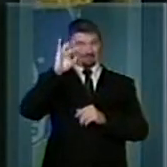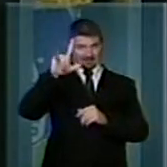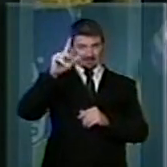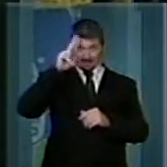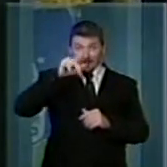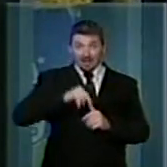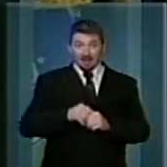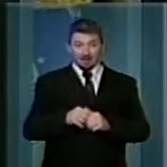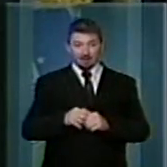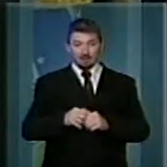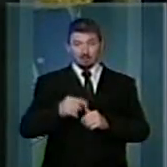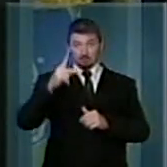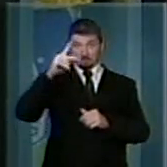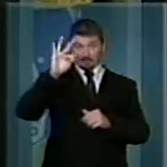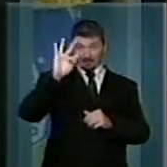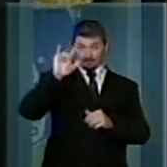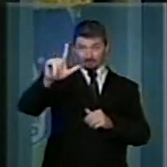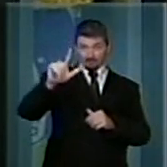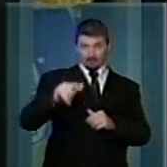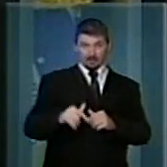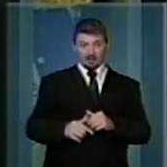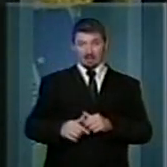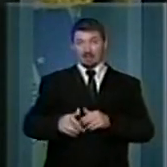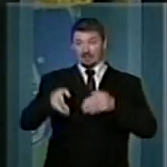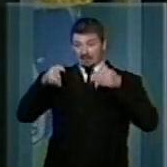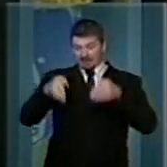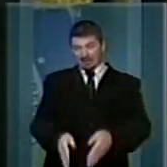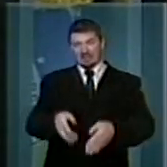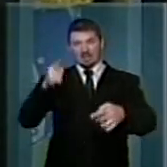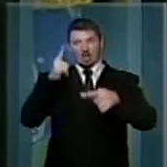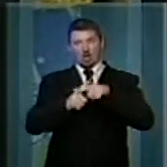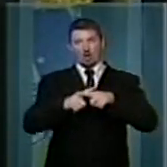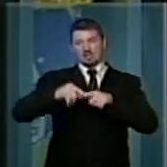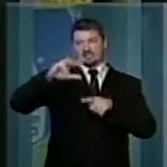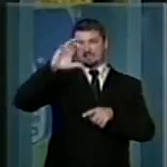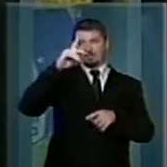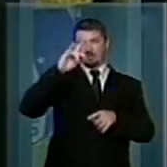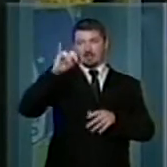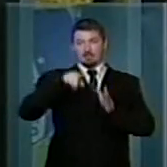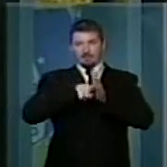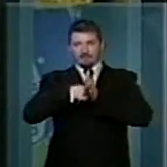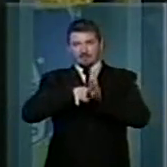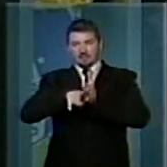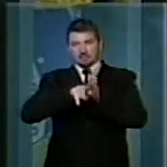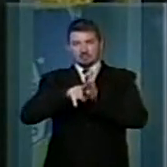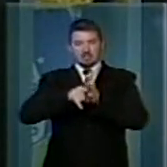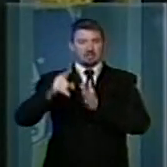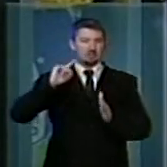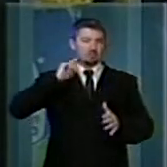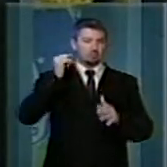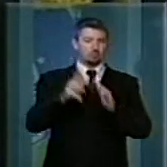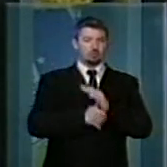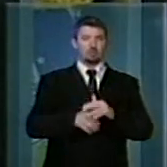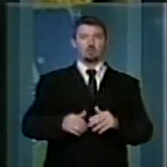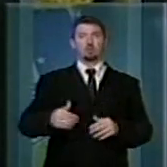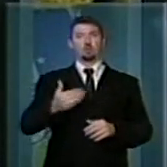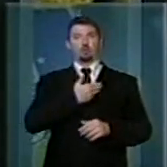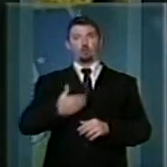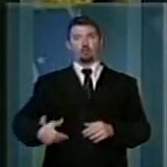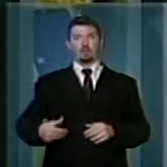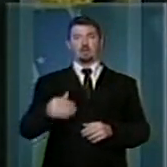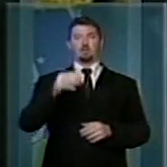PFL enterrou uma CPI para investigar a corrupção no governo Fernando